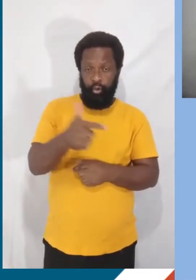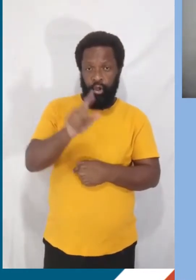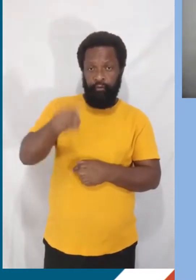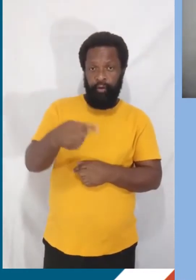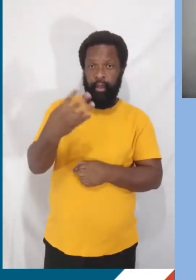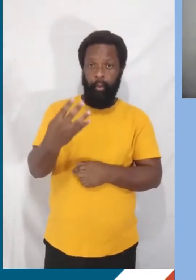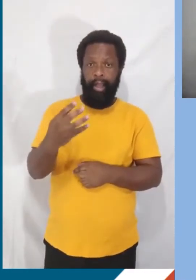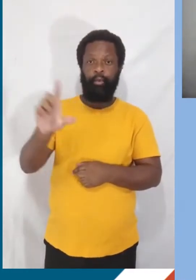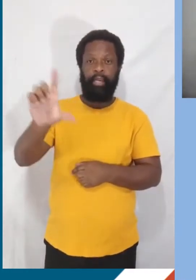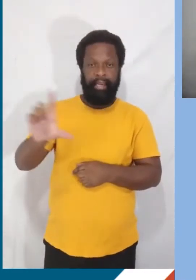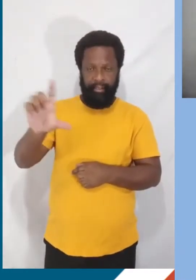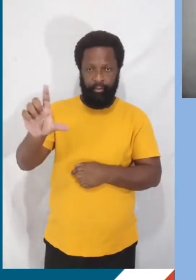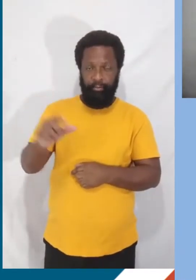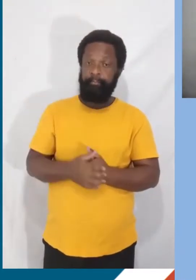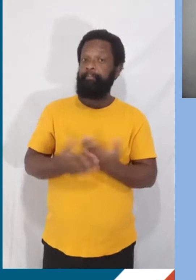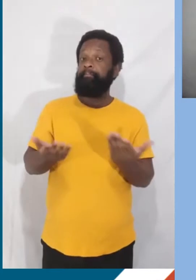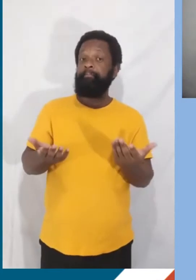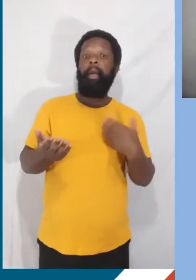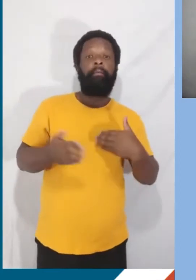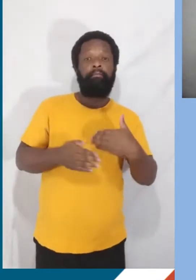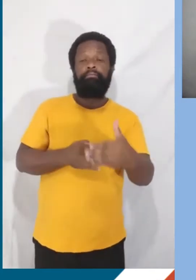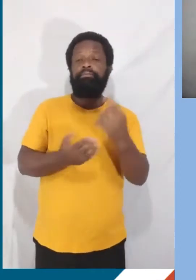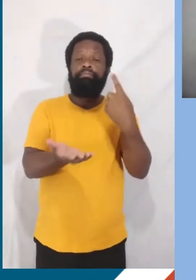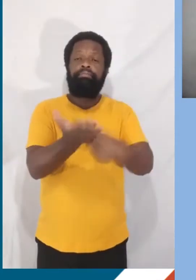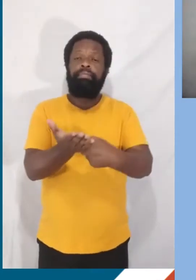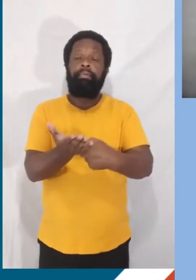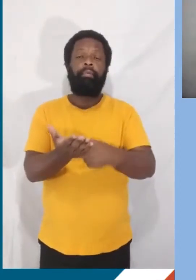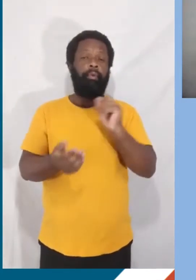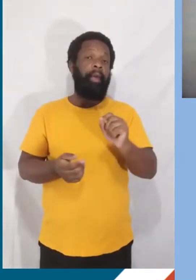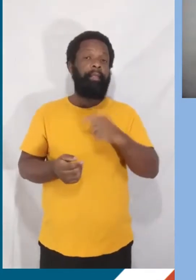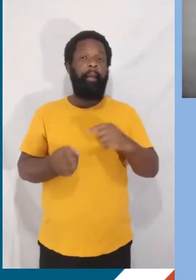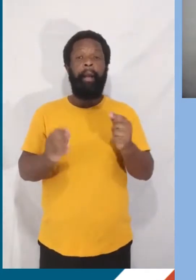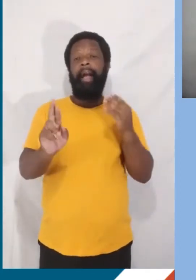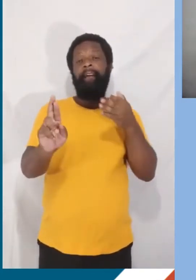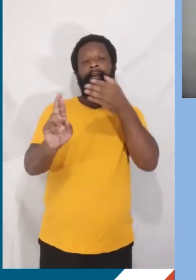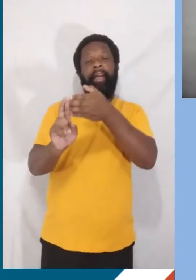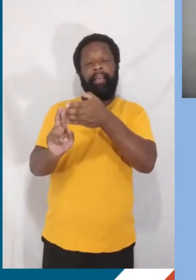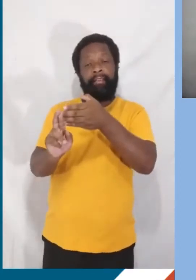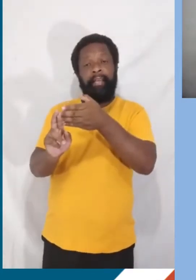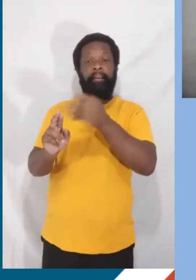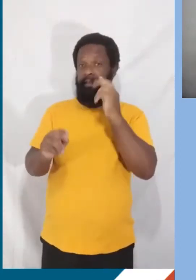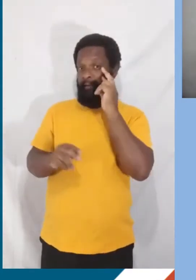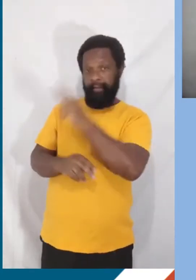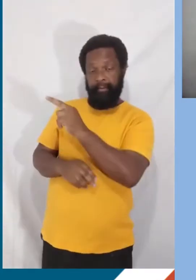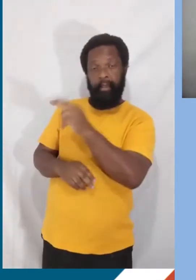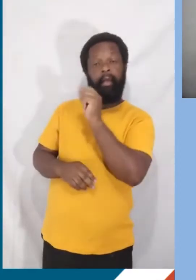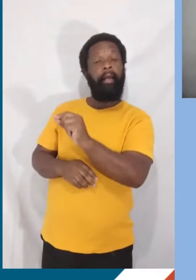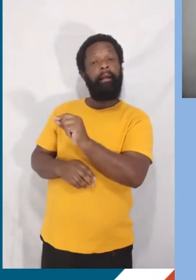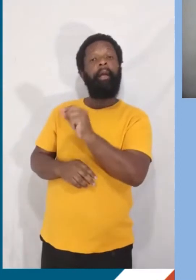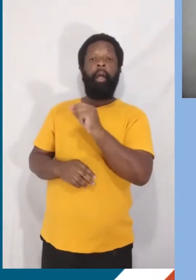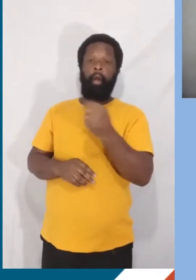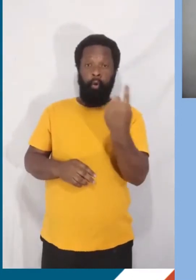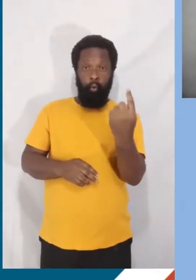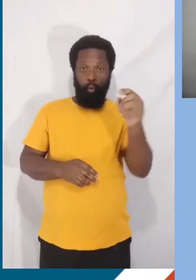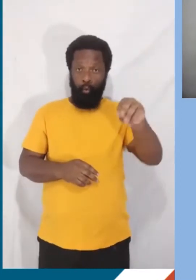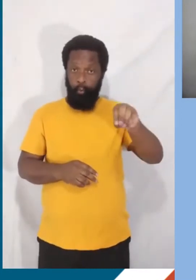22,4 litros. Tá bom, gente? Então, por meio disso, a gente vai estabelecer essa referência do importante que vocês estão vendo